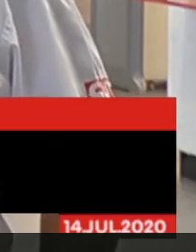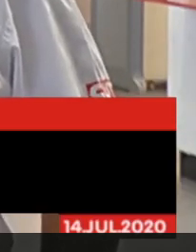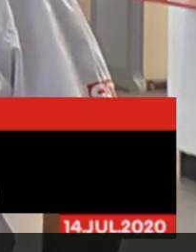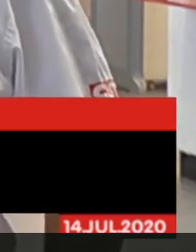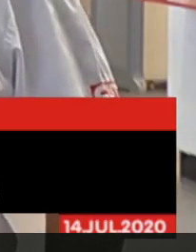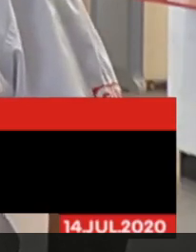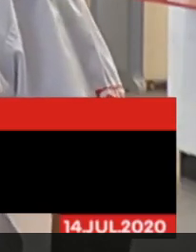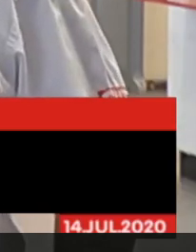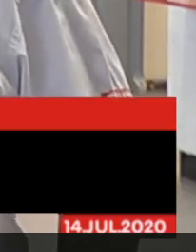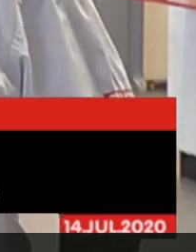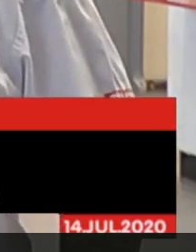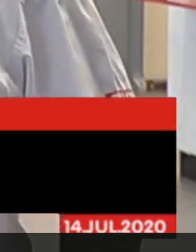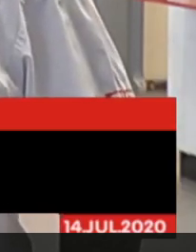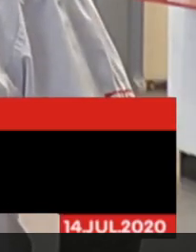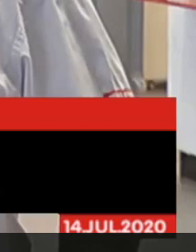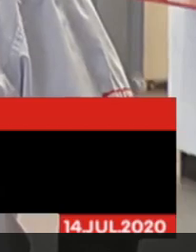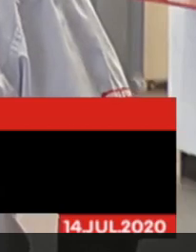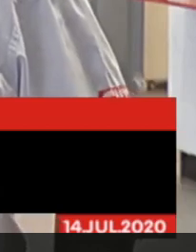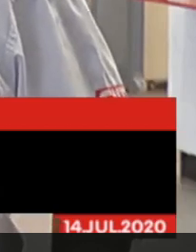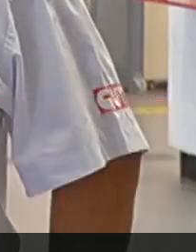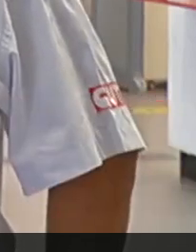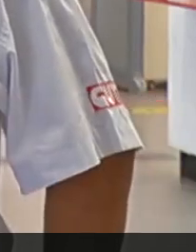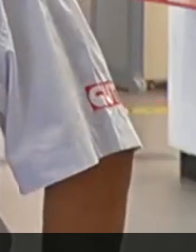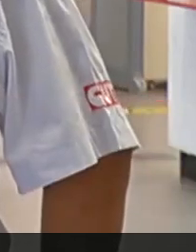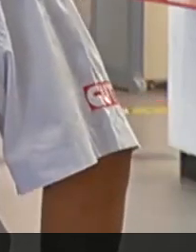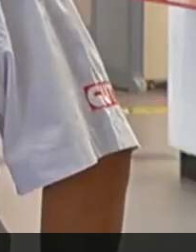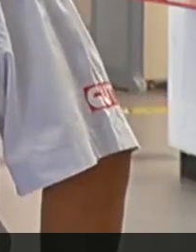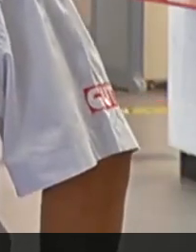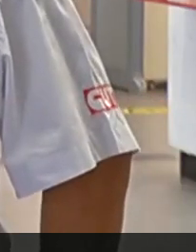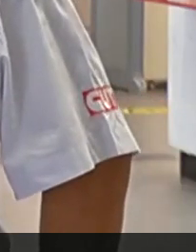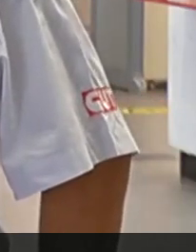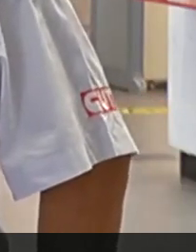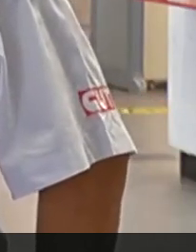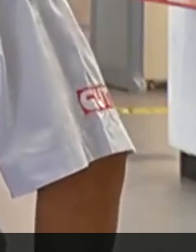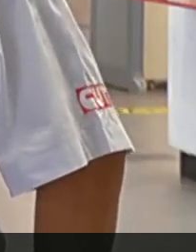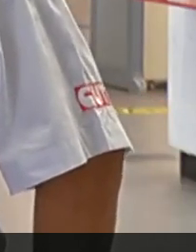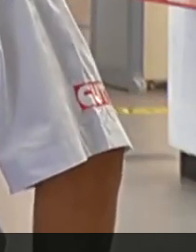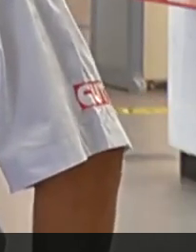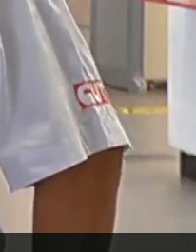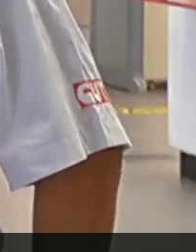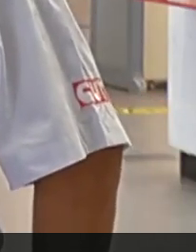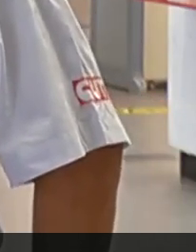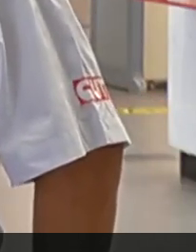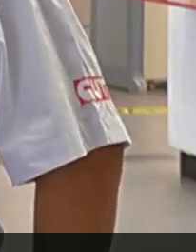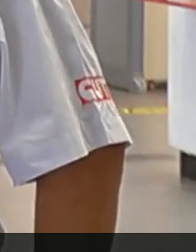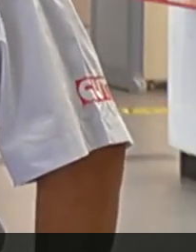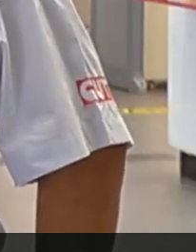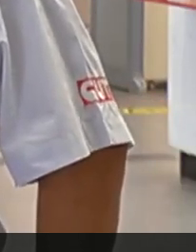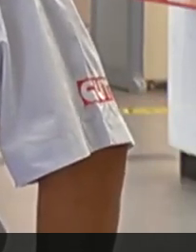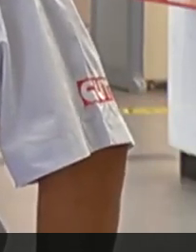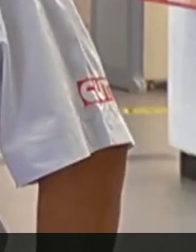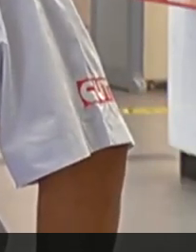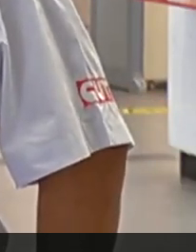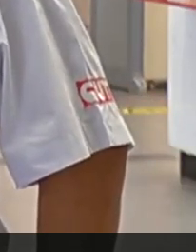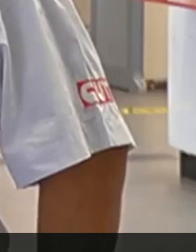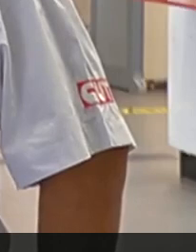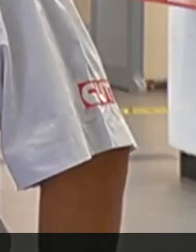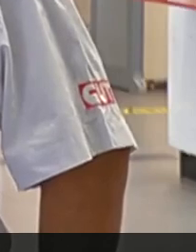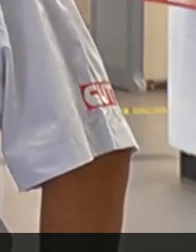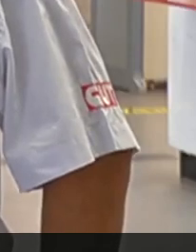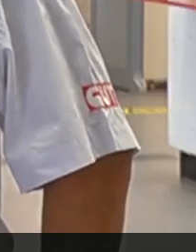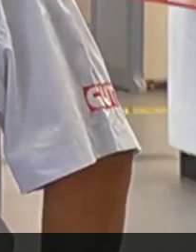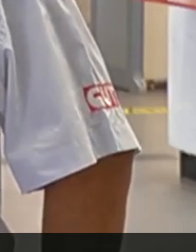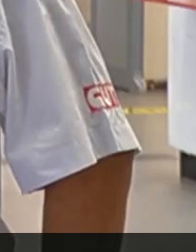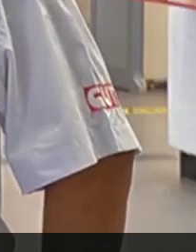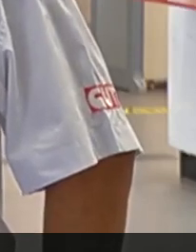na aposentadoria. Pois é, uma categoria que neste momento está extremamente fragilizada, né, Anderson? Por causa das medidas de isolamento,